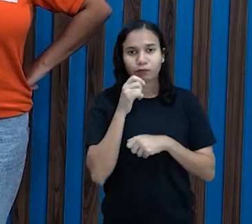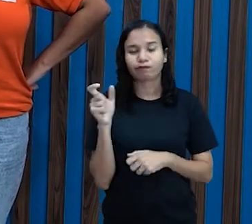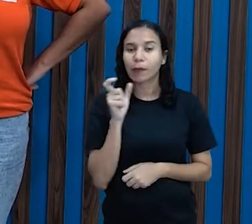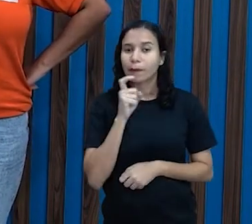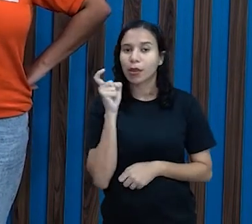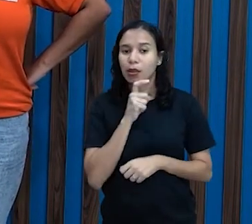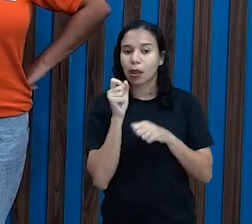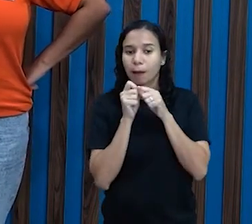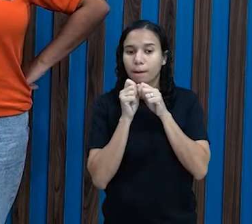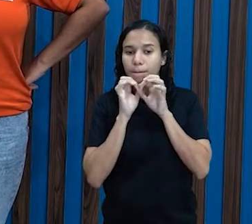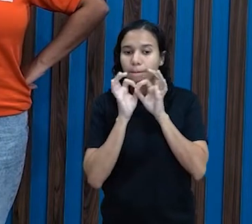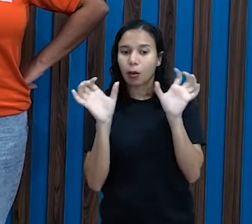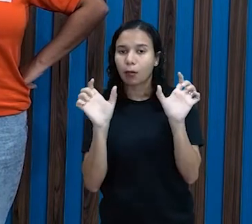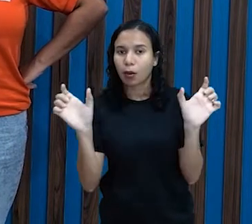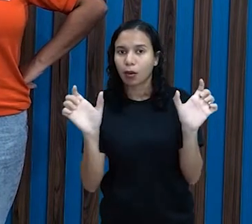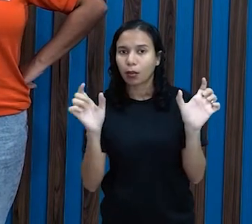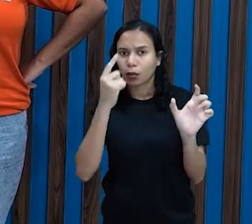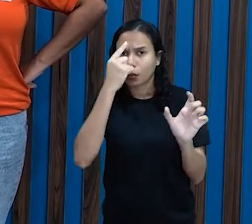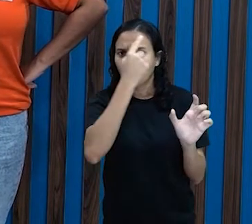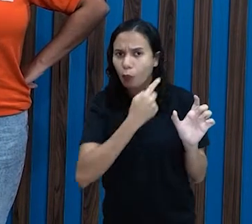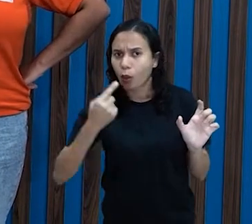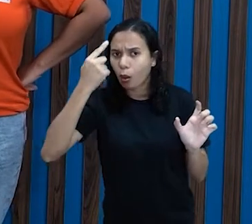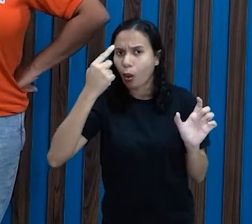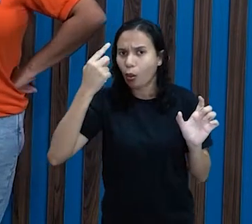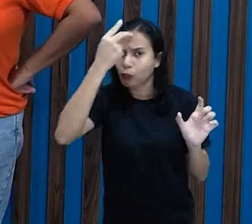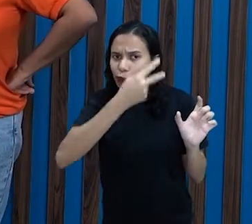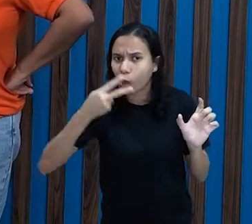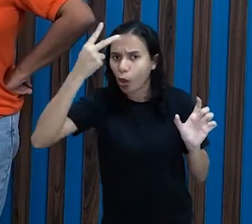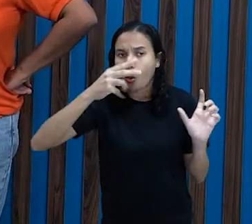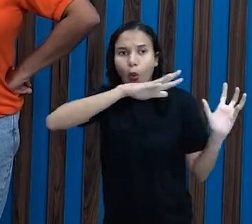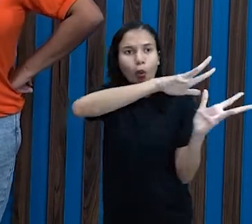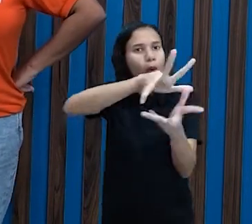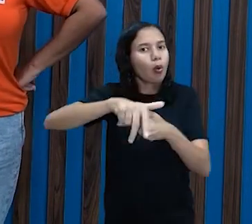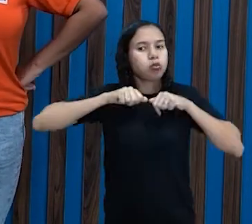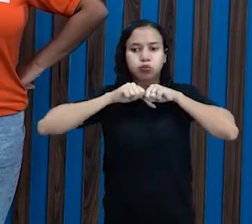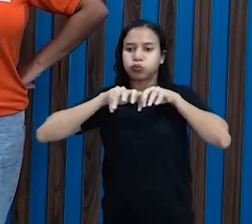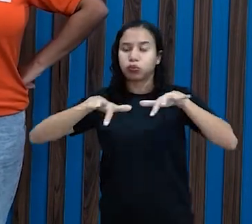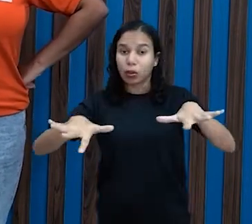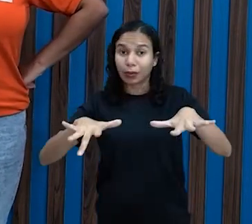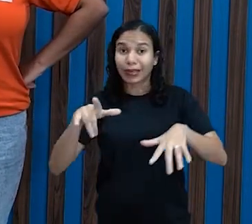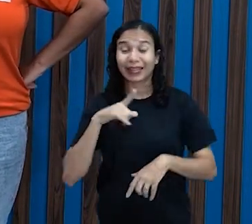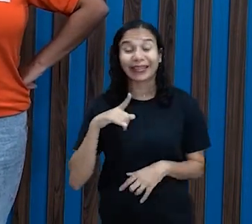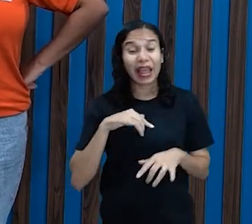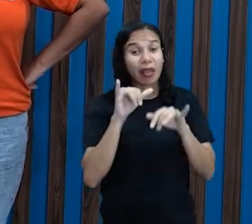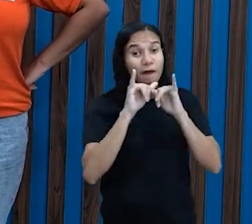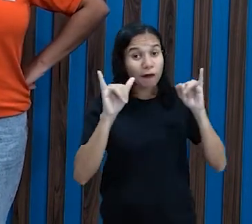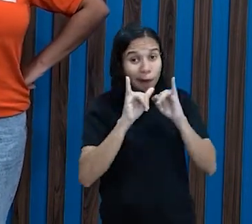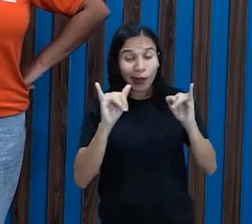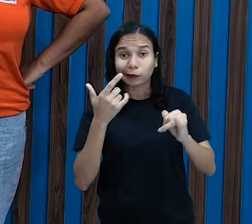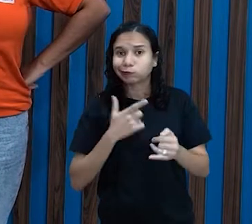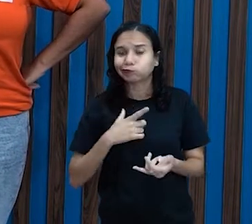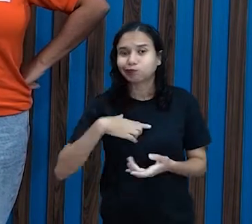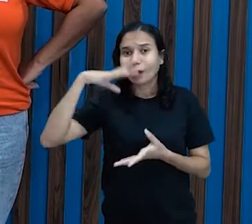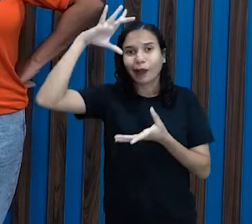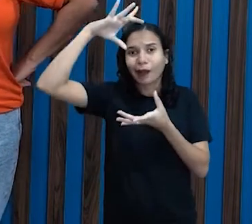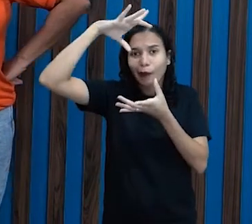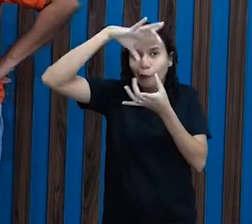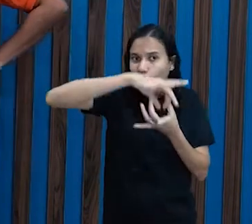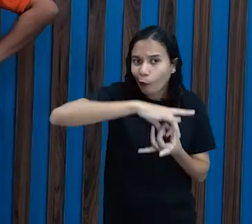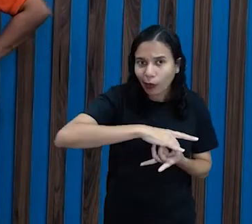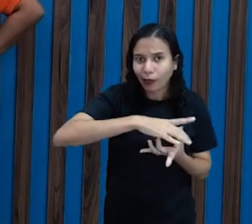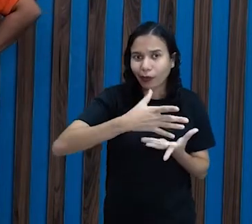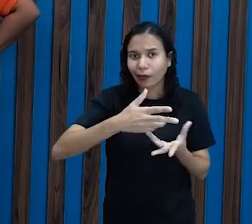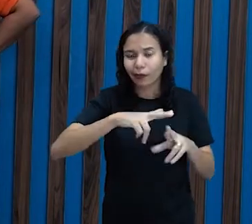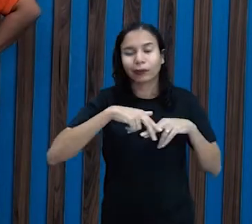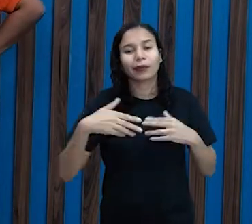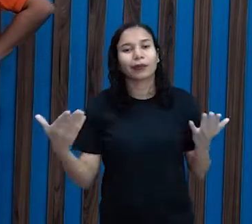já rodou o mundo inteiro, né? A gente tem informações sem nexo, muitas das fake news, inclusive, que vamos